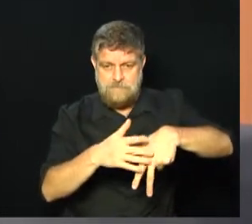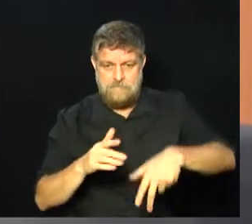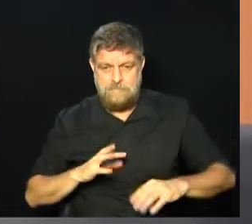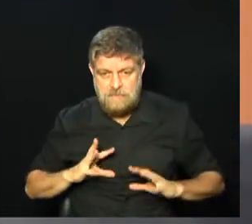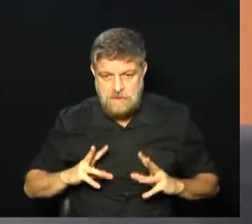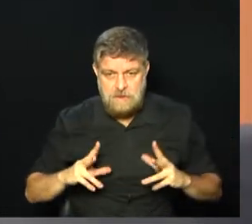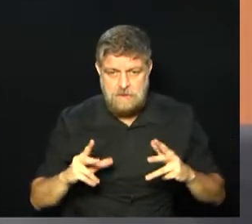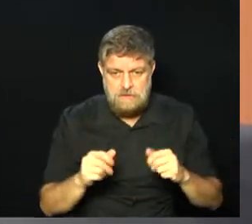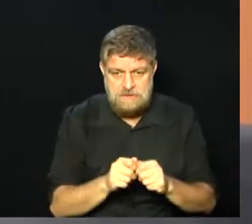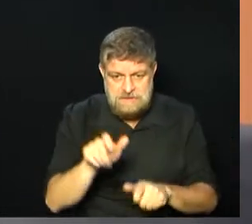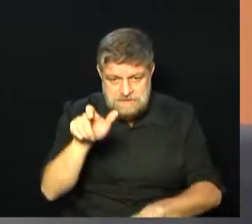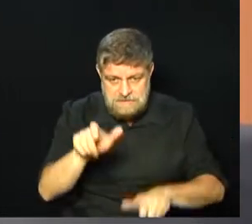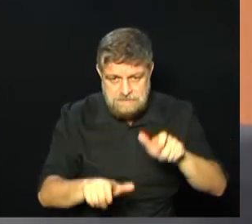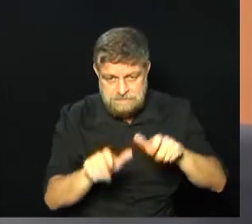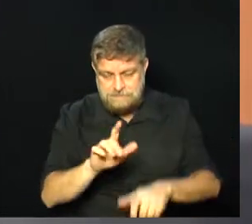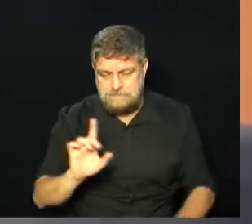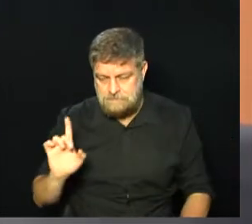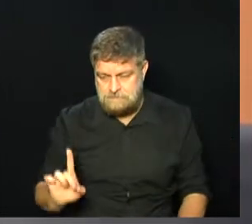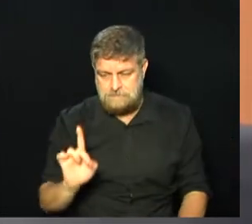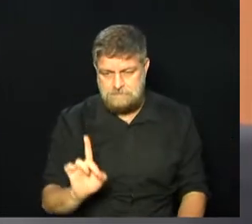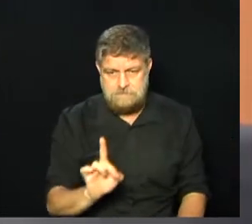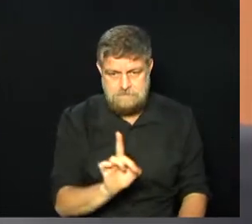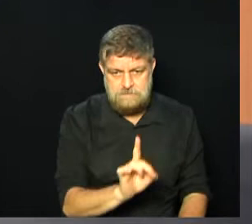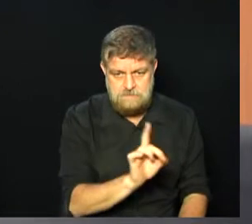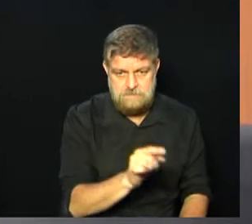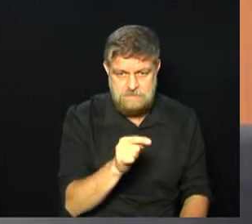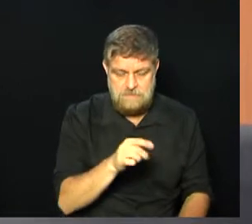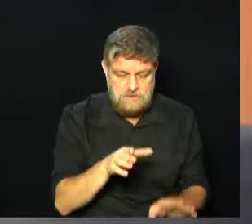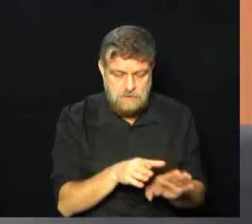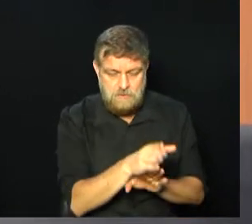os pacientes sejam encaminhados já com um certo direcionamento.